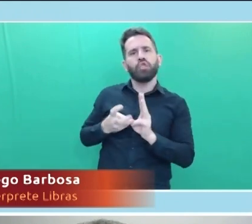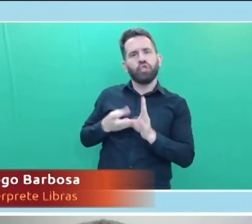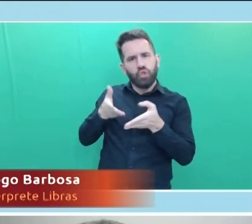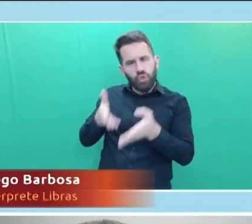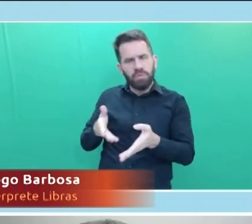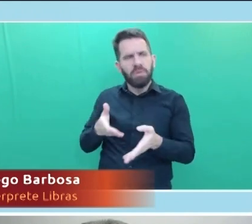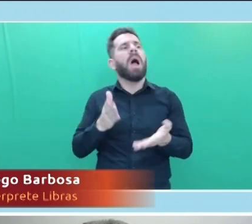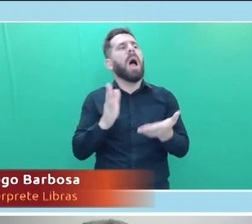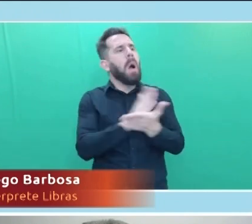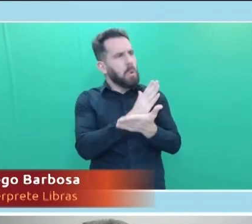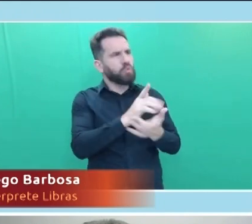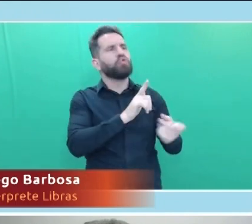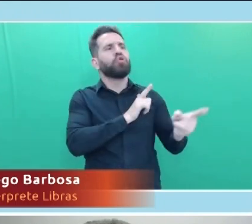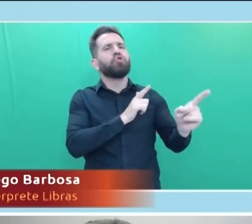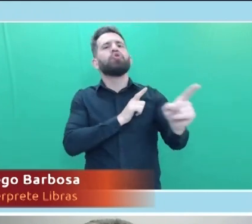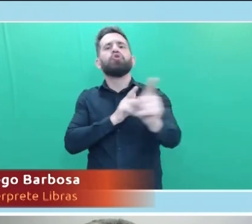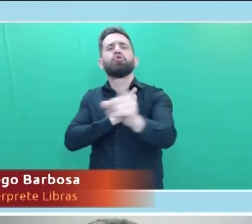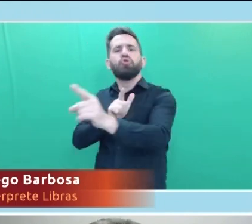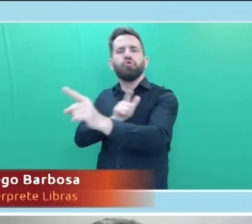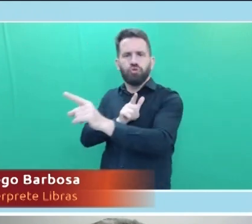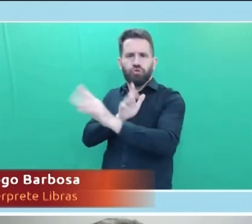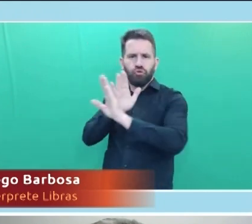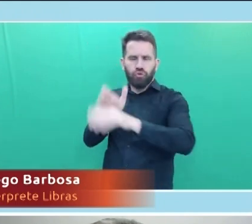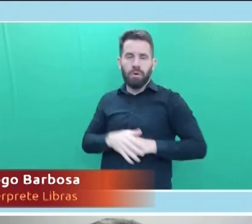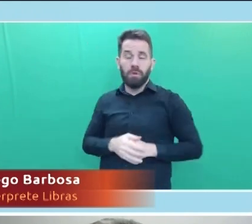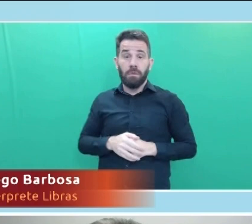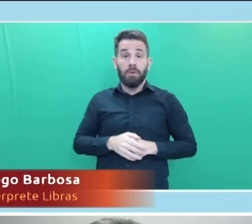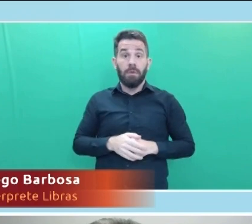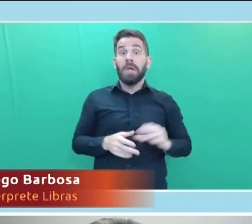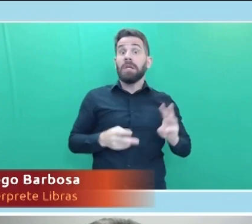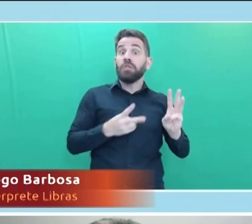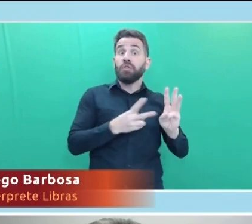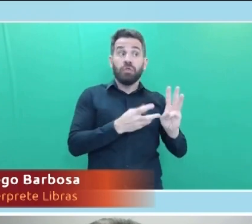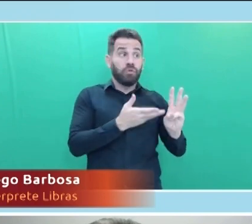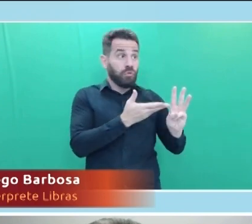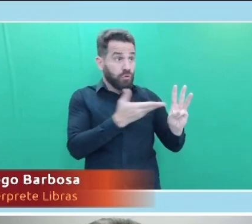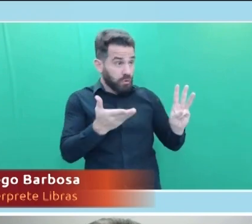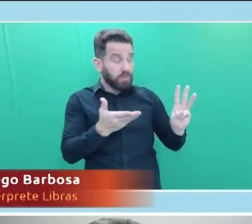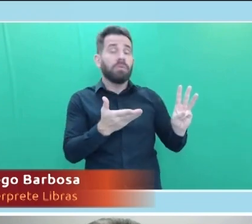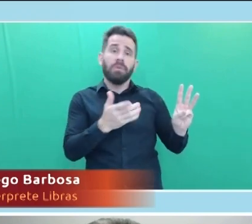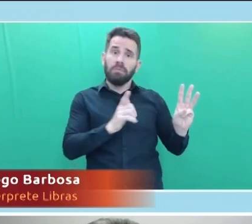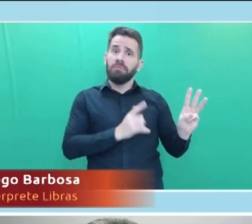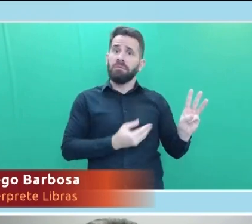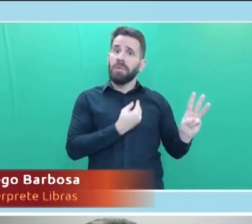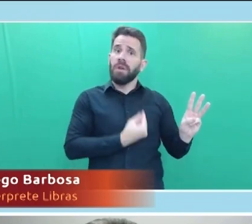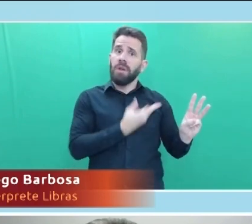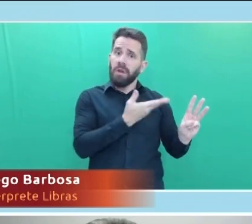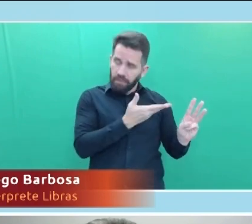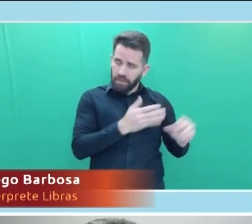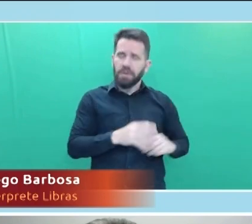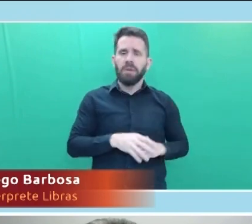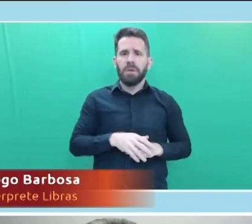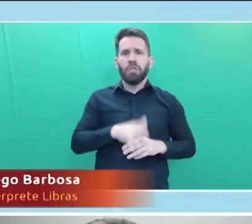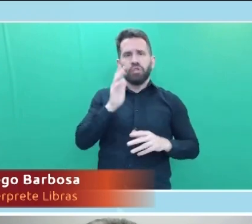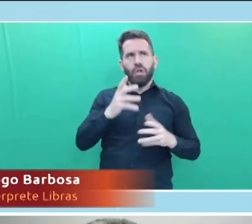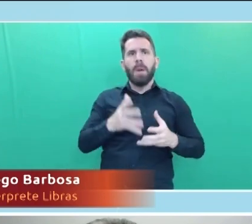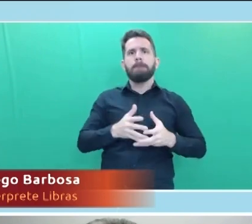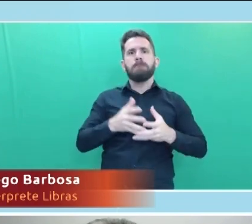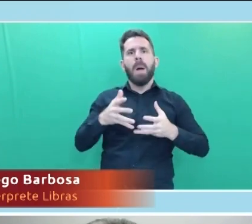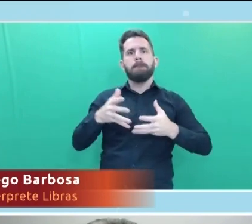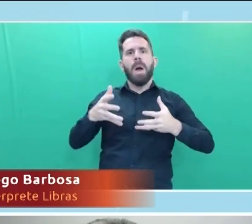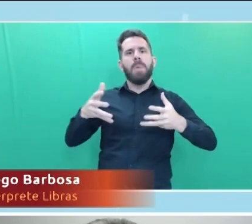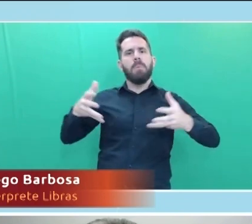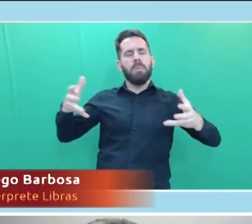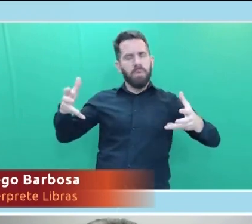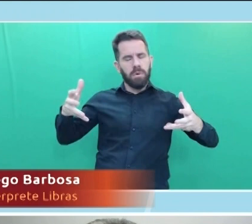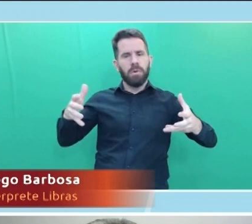indígenas estão aí. Se a população está crescendo, acho que ultimamente, acho que